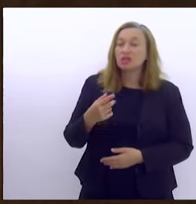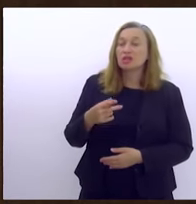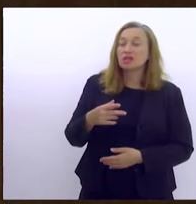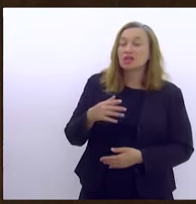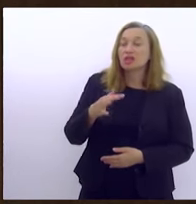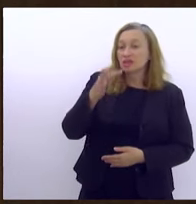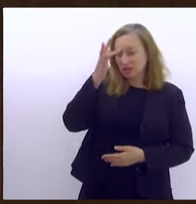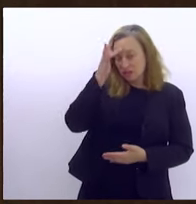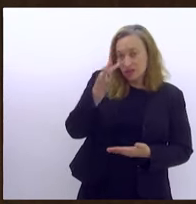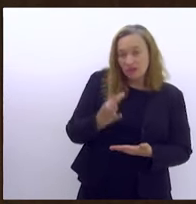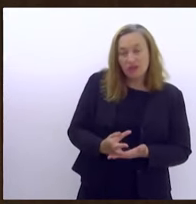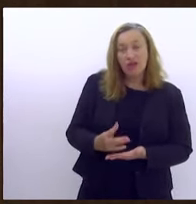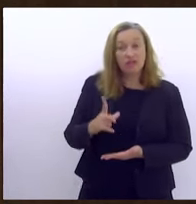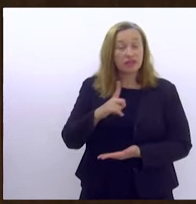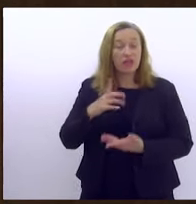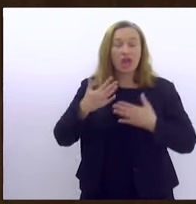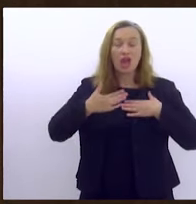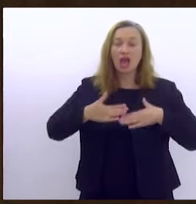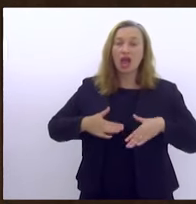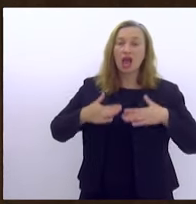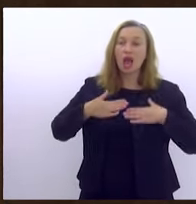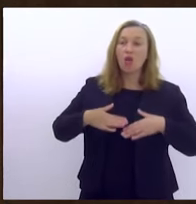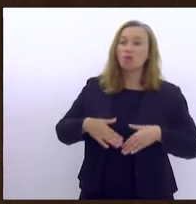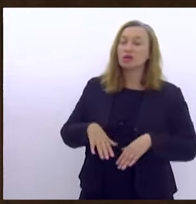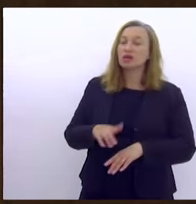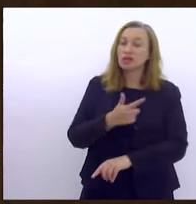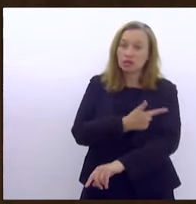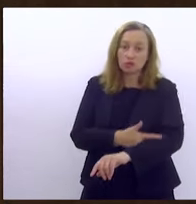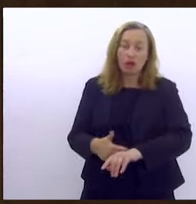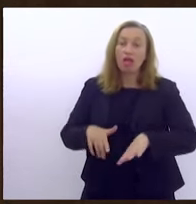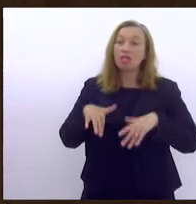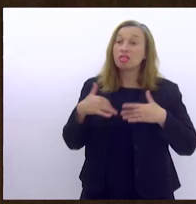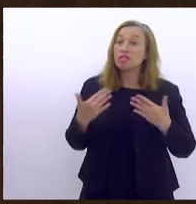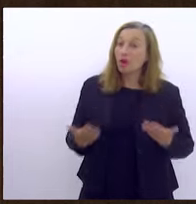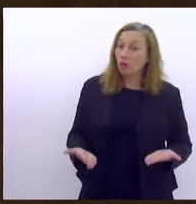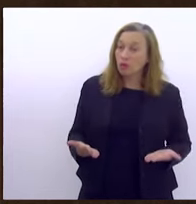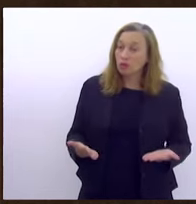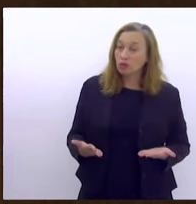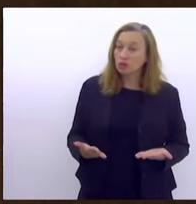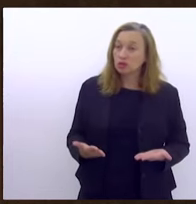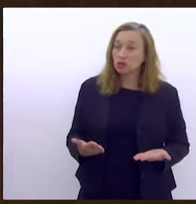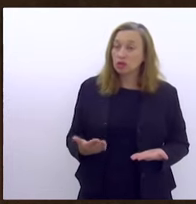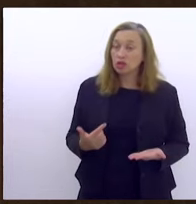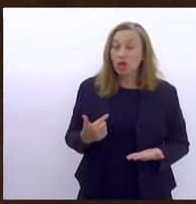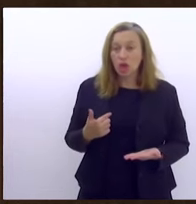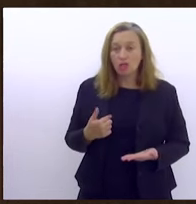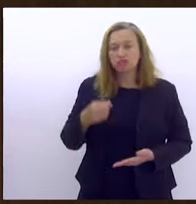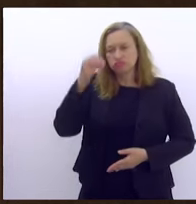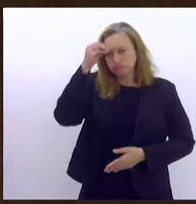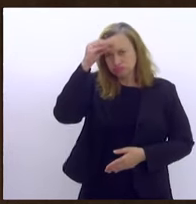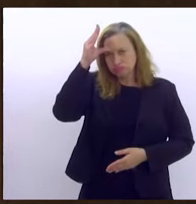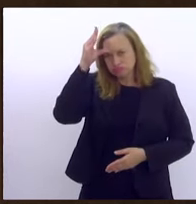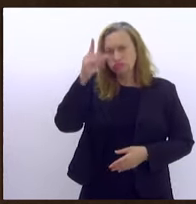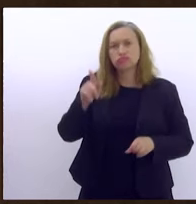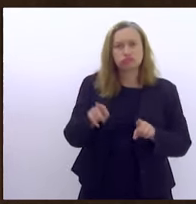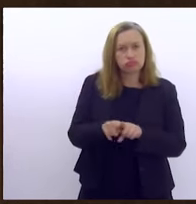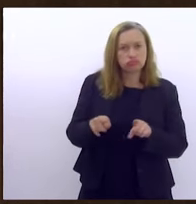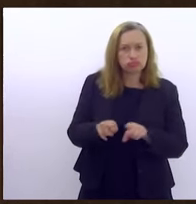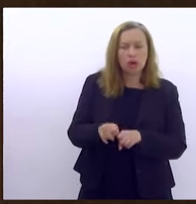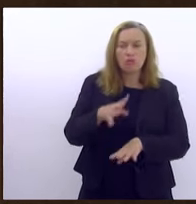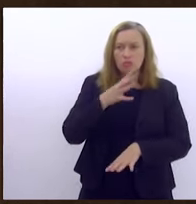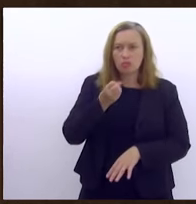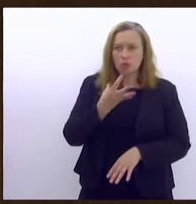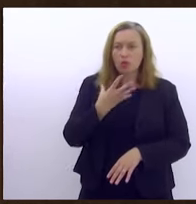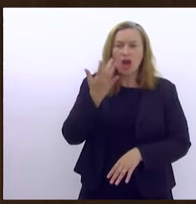maneira tranquila e educada. Portanto, eu sou entusiasta do conhecimento também, e acho que